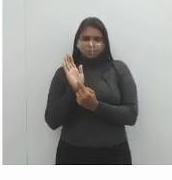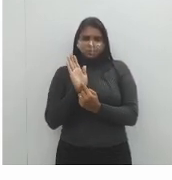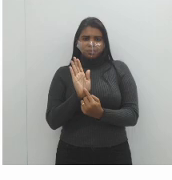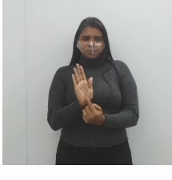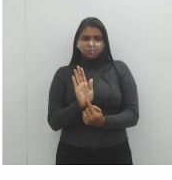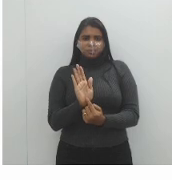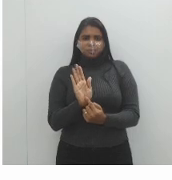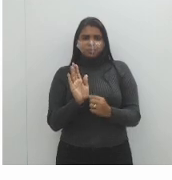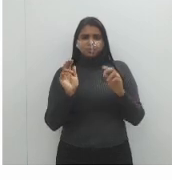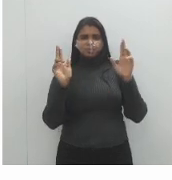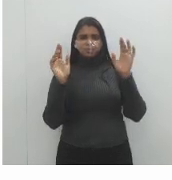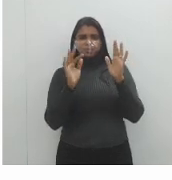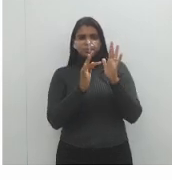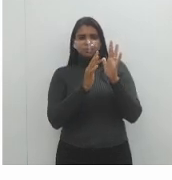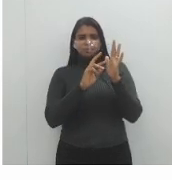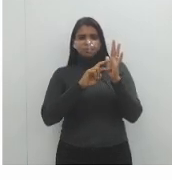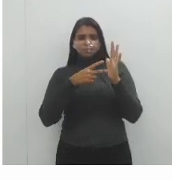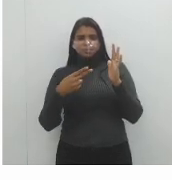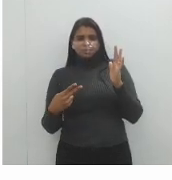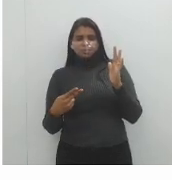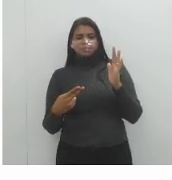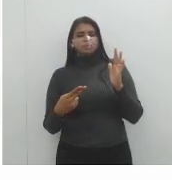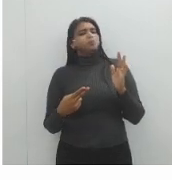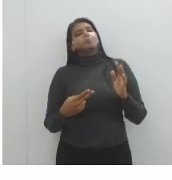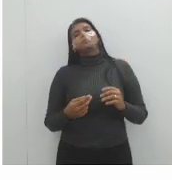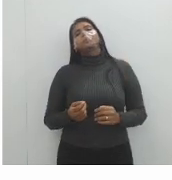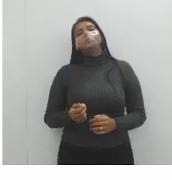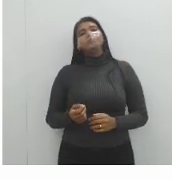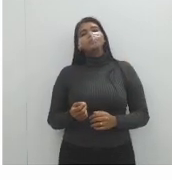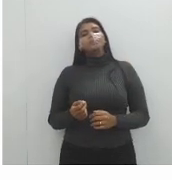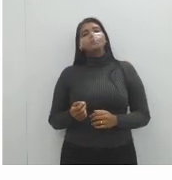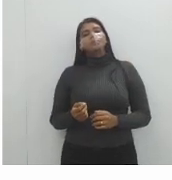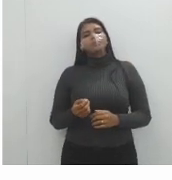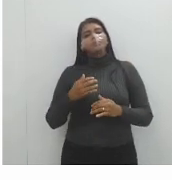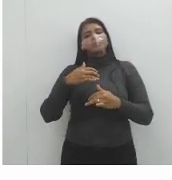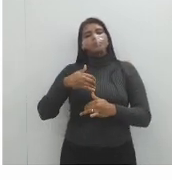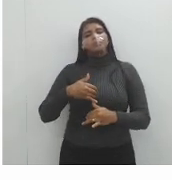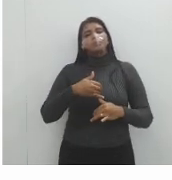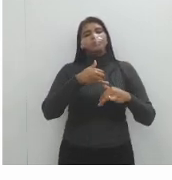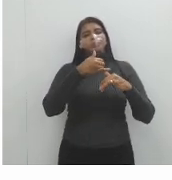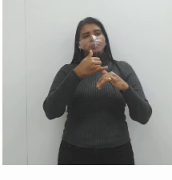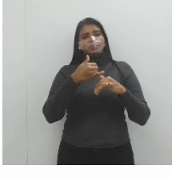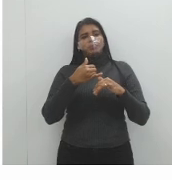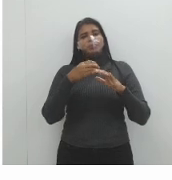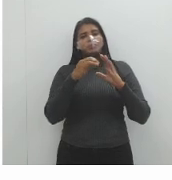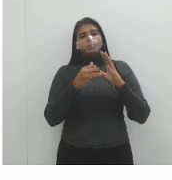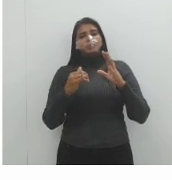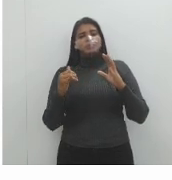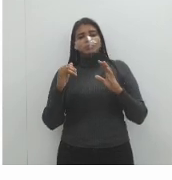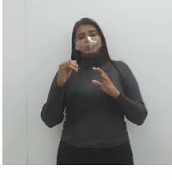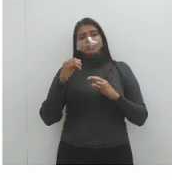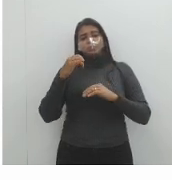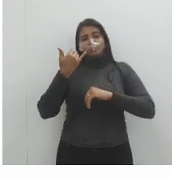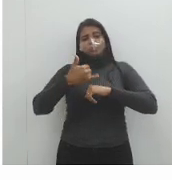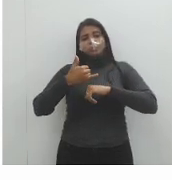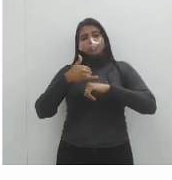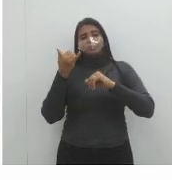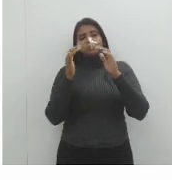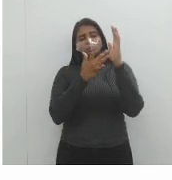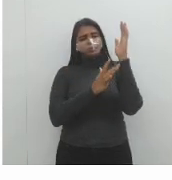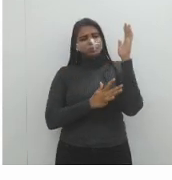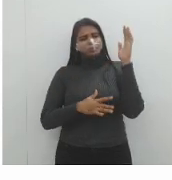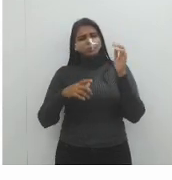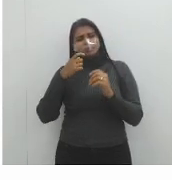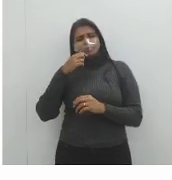no texto, né? Ele diz, olha, o nitrogênio no DNA, o cálcio nos dentes, o ferro no sangue.